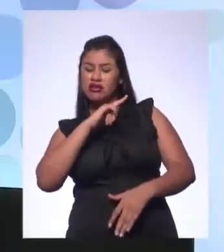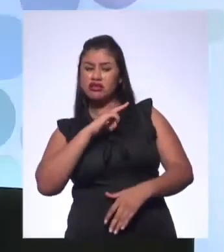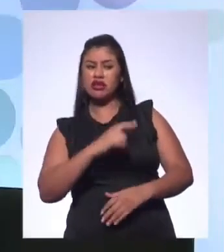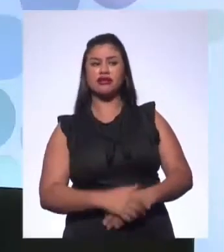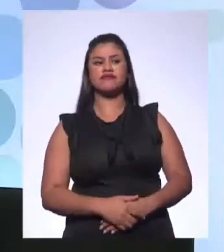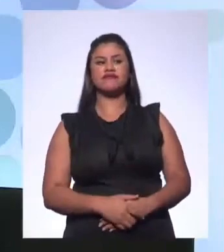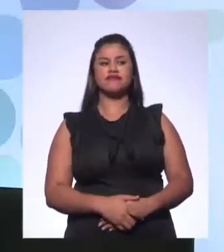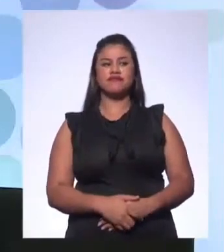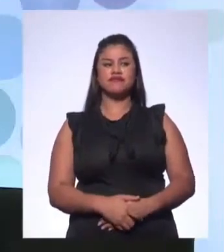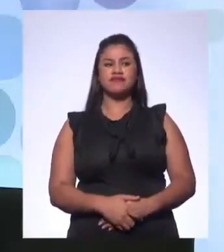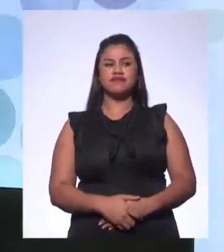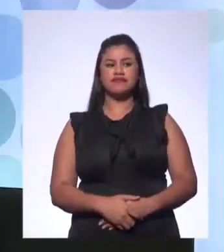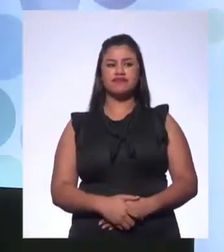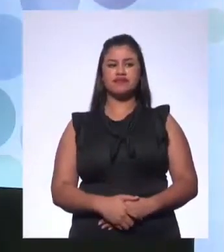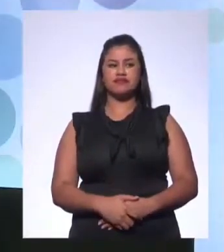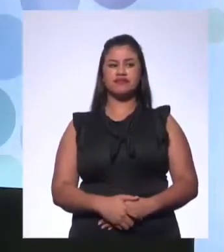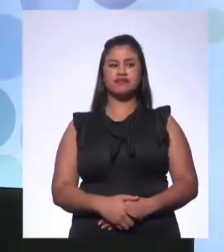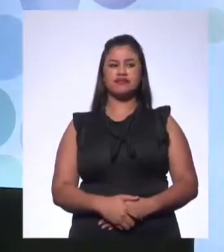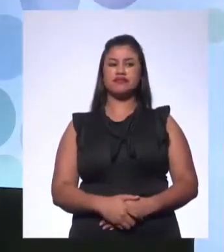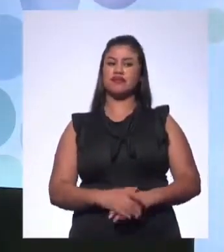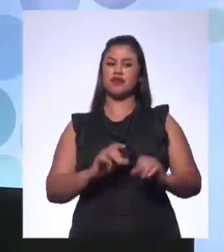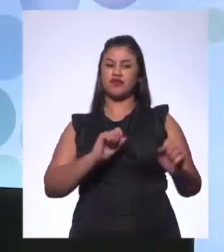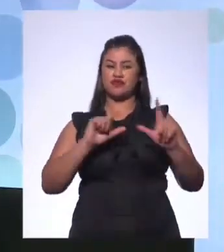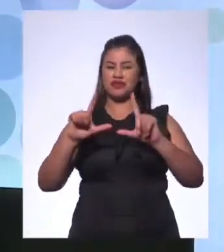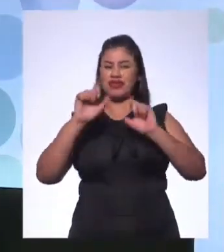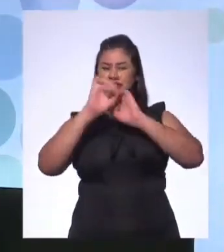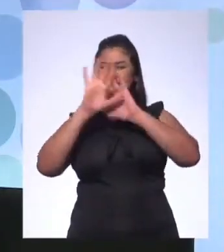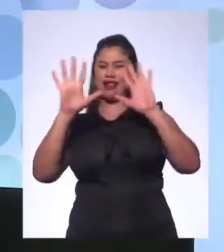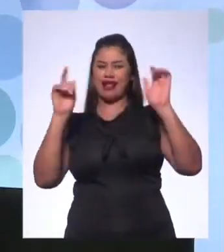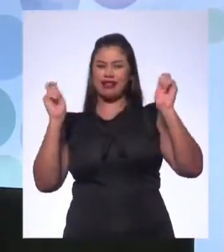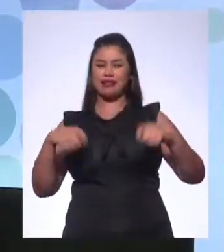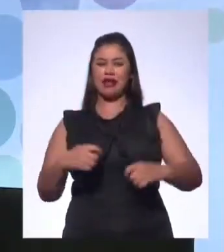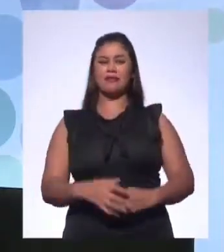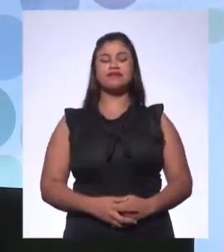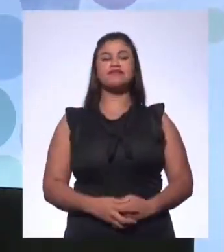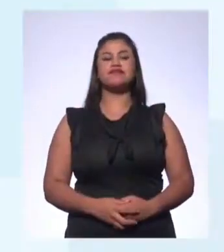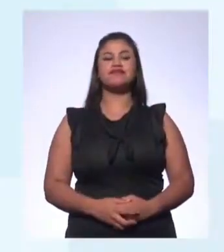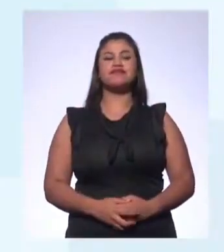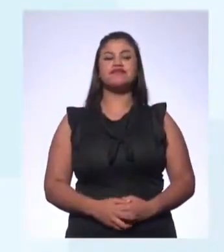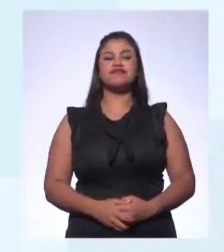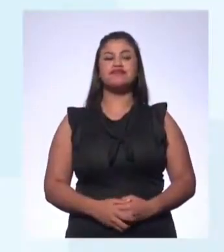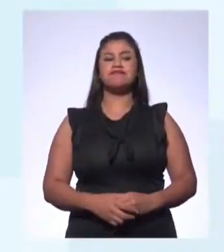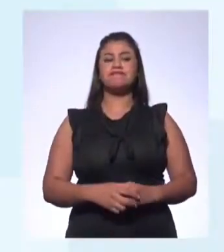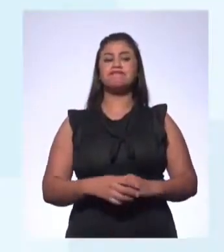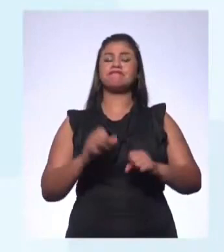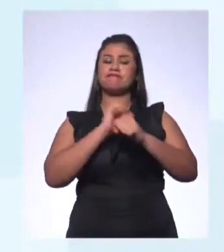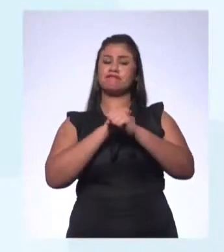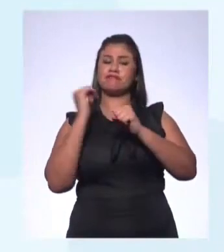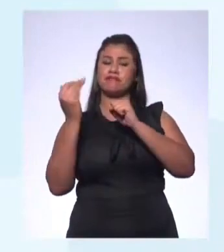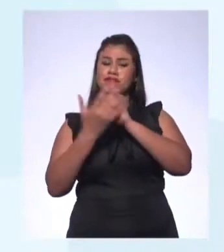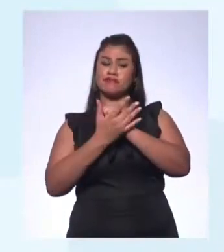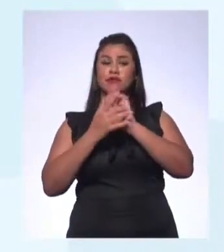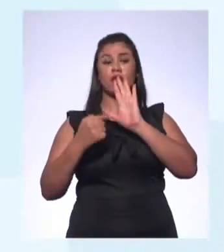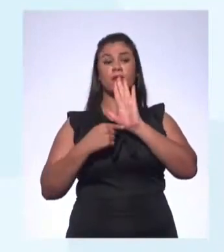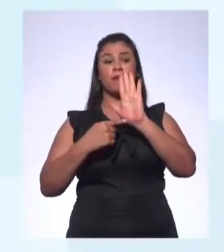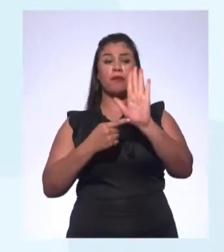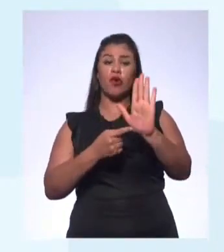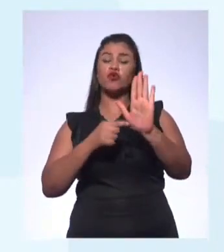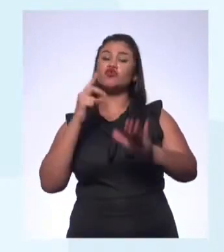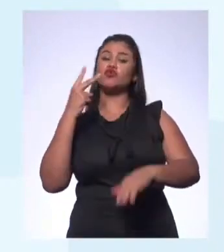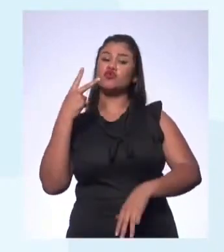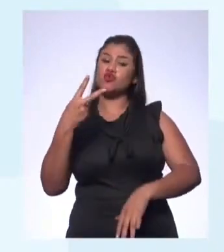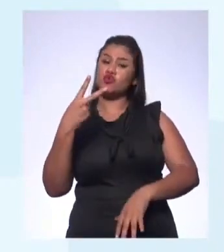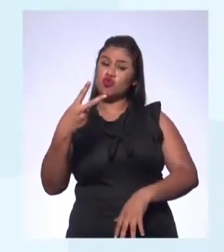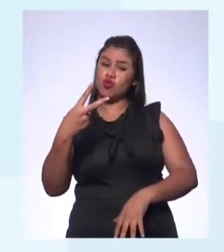tela que eu tentei escrever para ficar mais claro para vocês. Então, o impacto da pandemia revela duas coisas. Então,